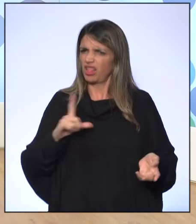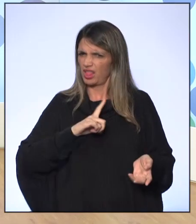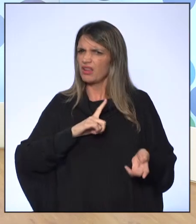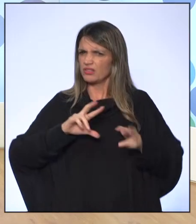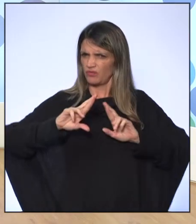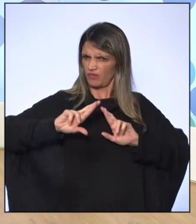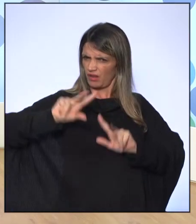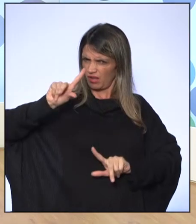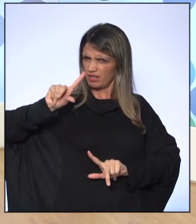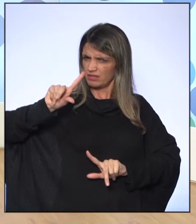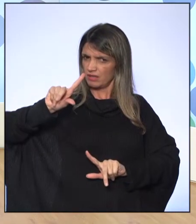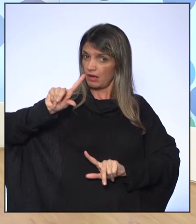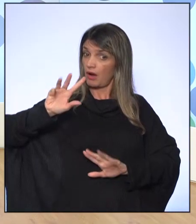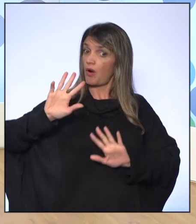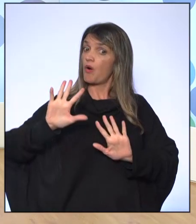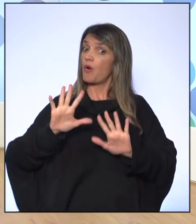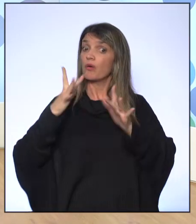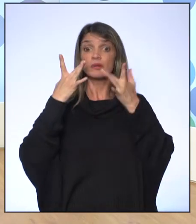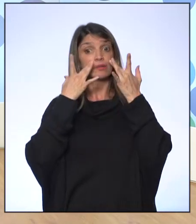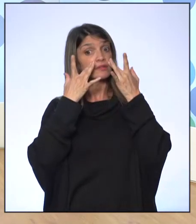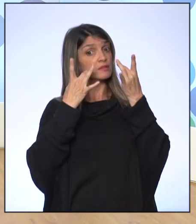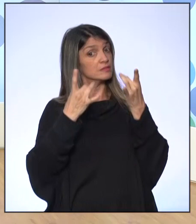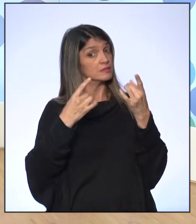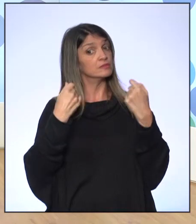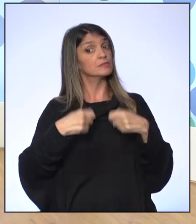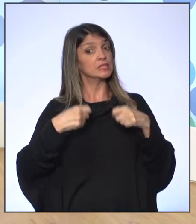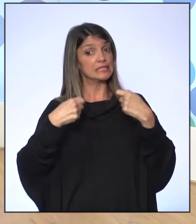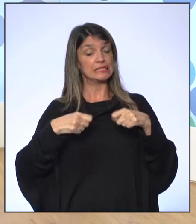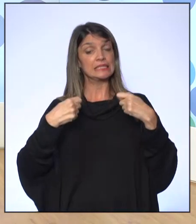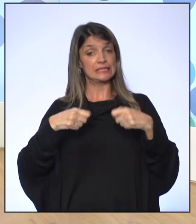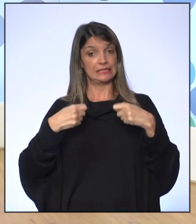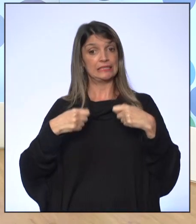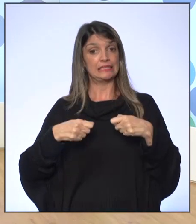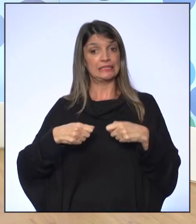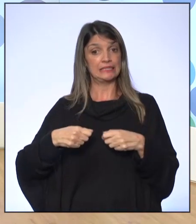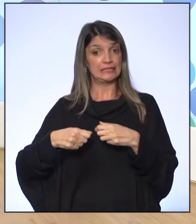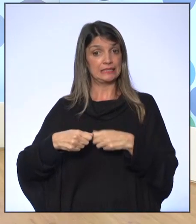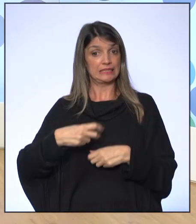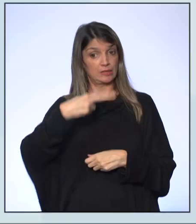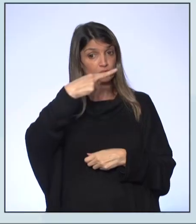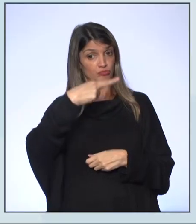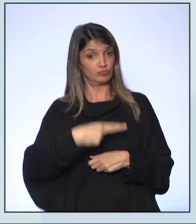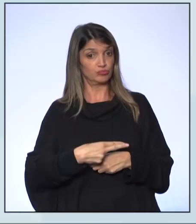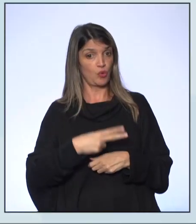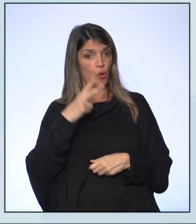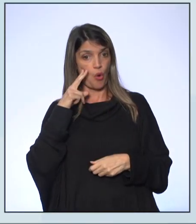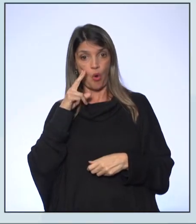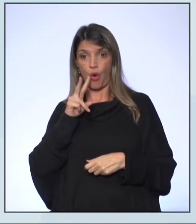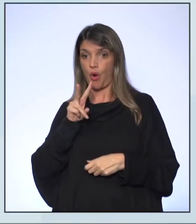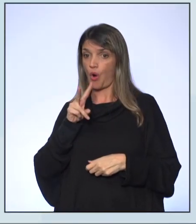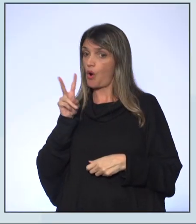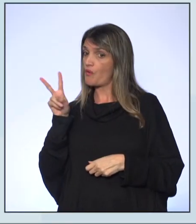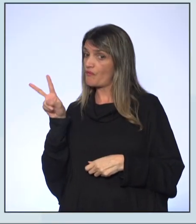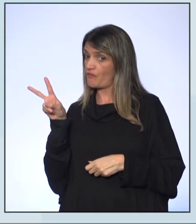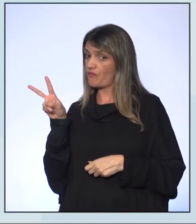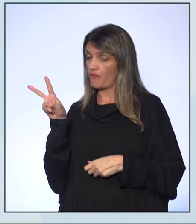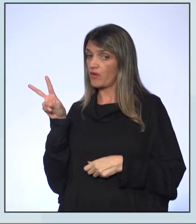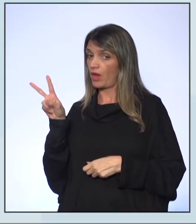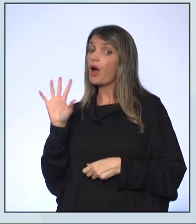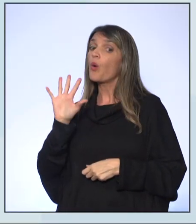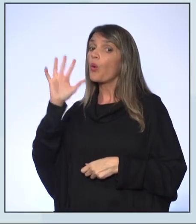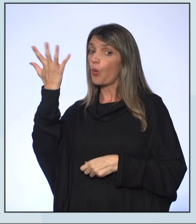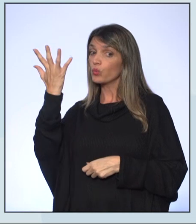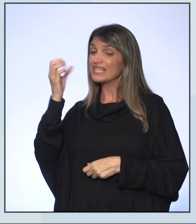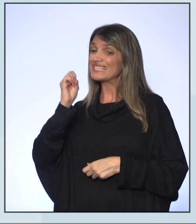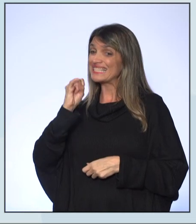acha? É bom observar a especificação do aparelho, viu? Porque ó, olha nessa próxima imagem o que pode acabar ocorrendo